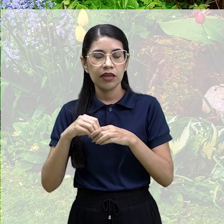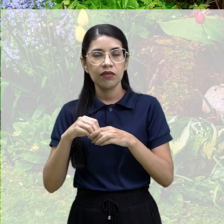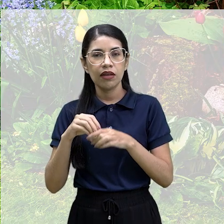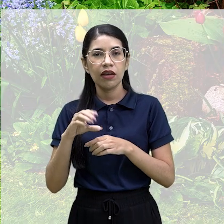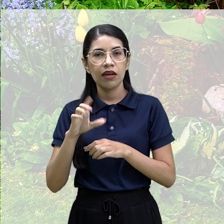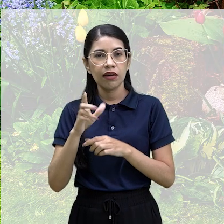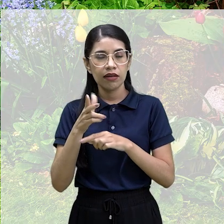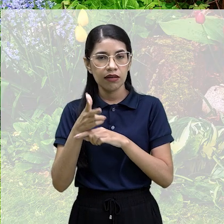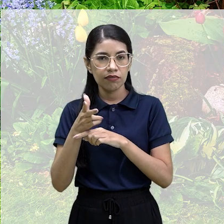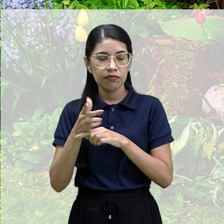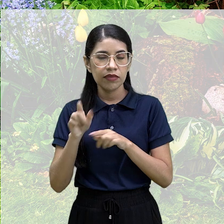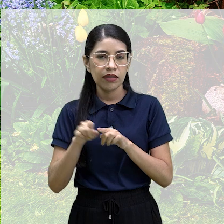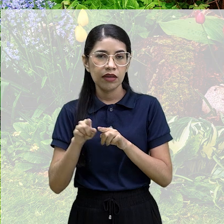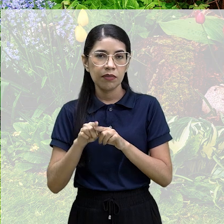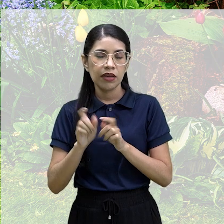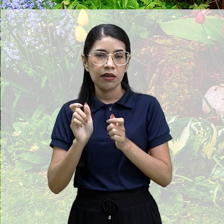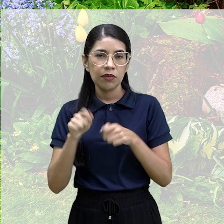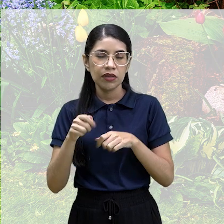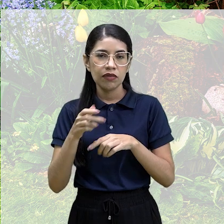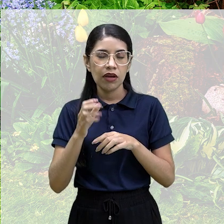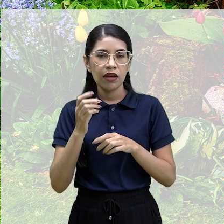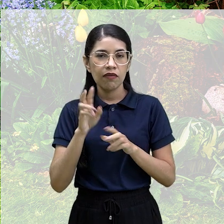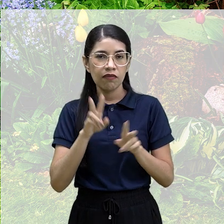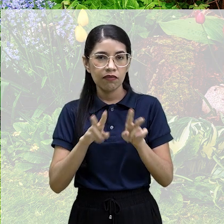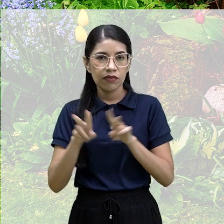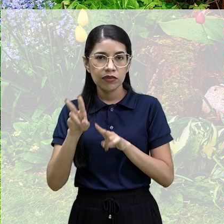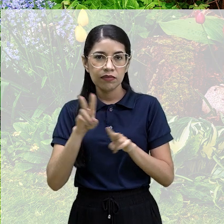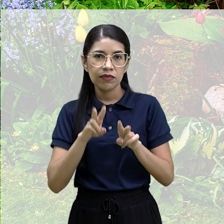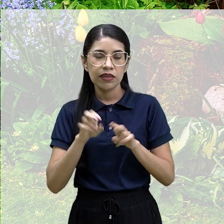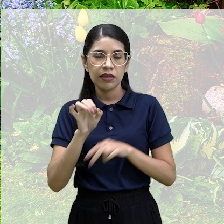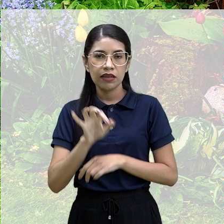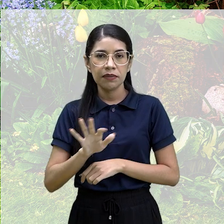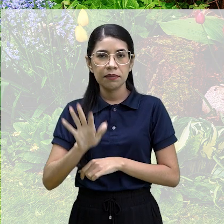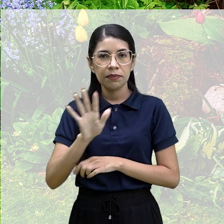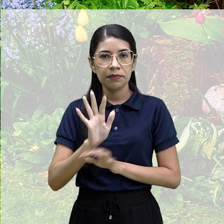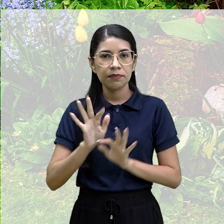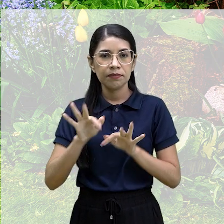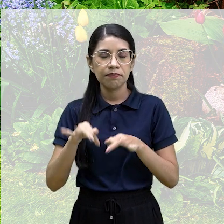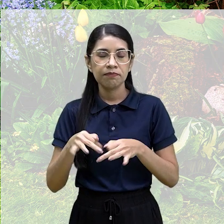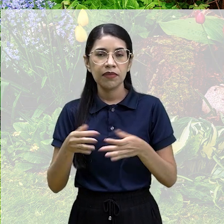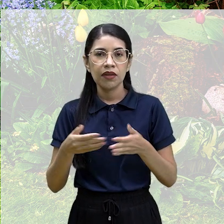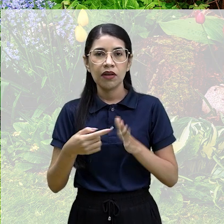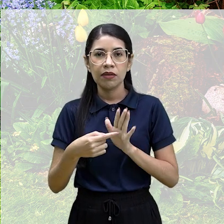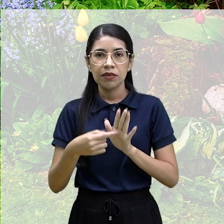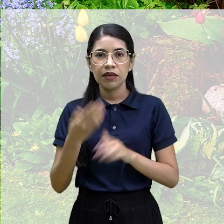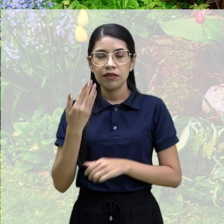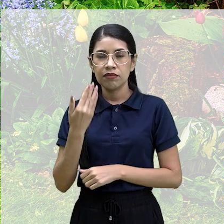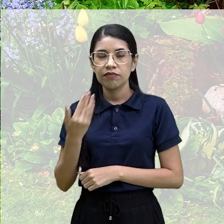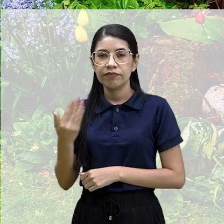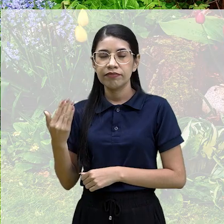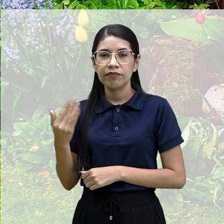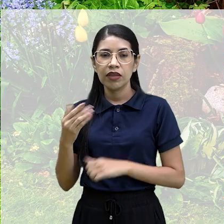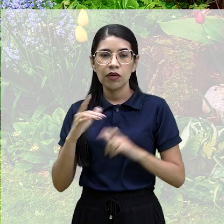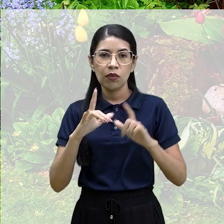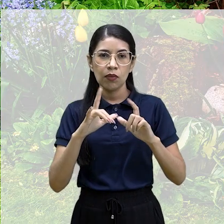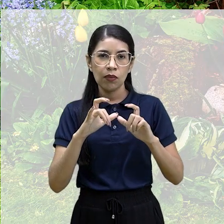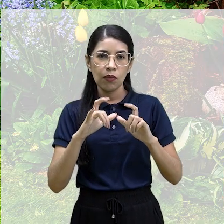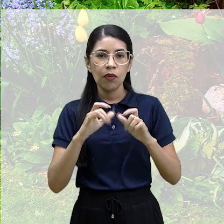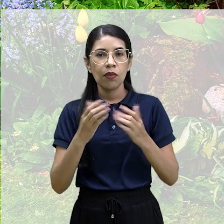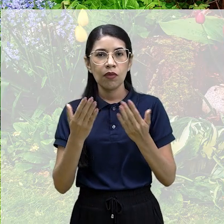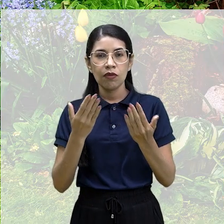a imagem final é projetada. Por isso que eu trago aqui para você essa imagem, a do